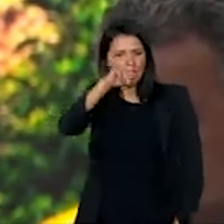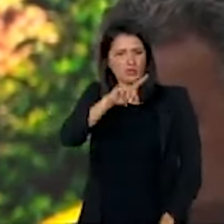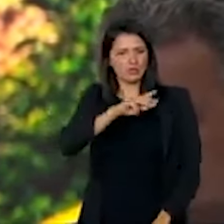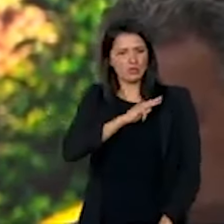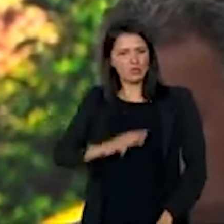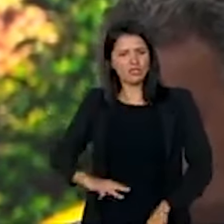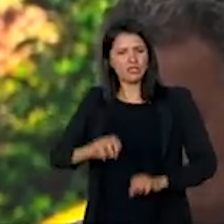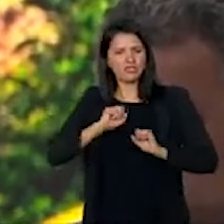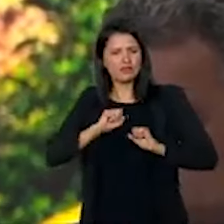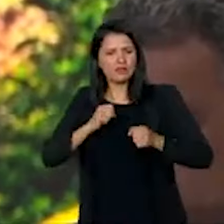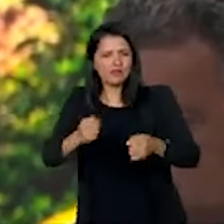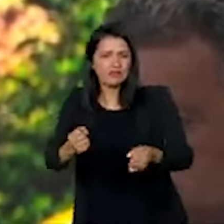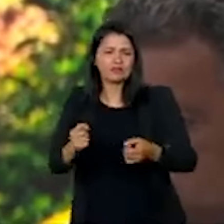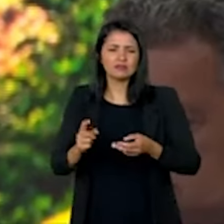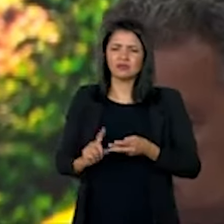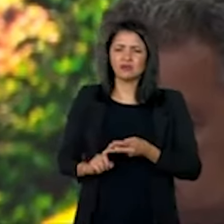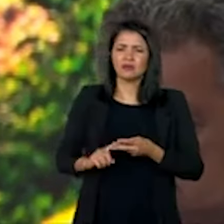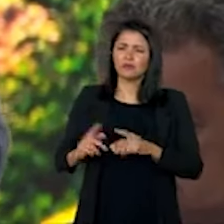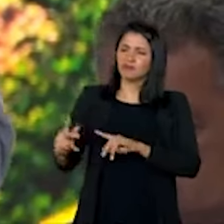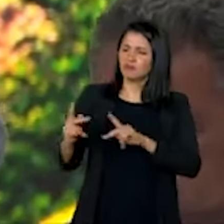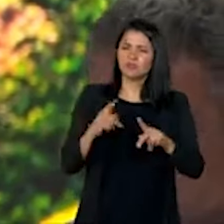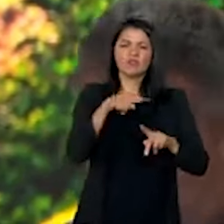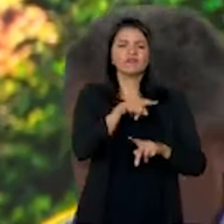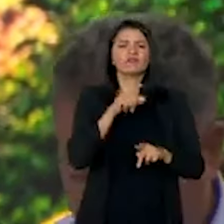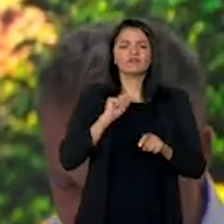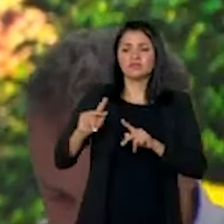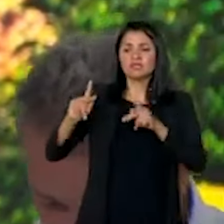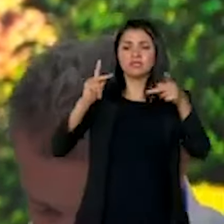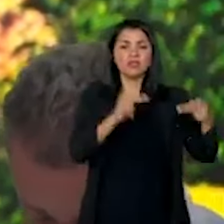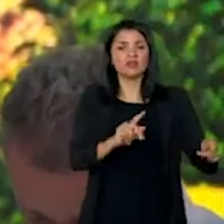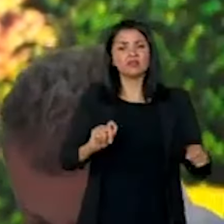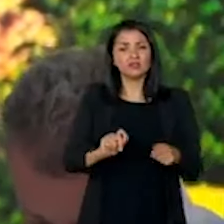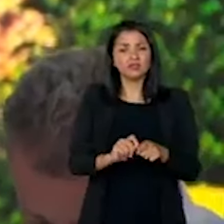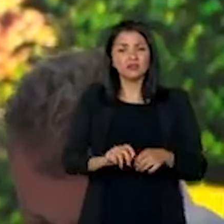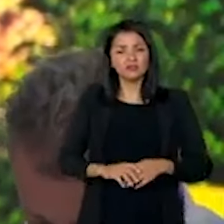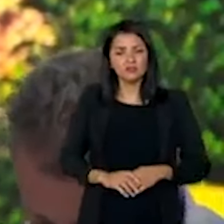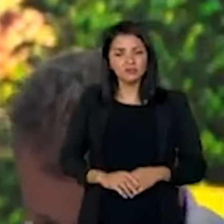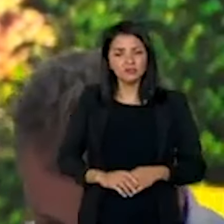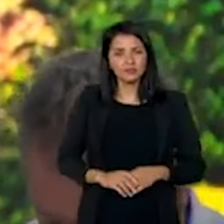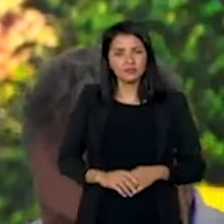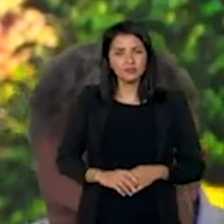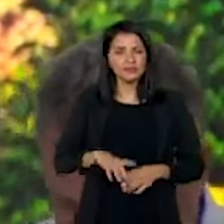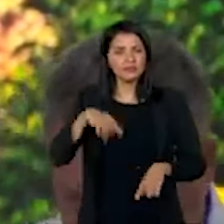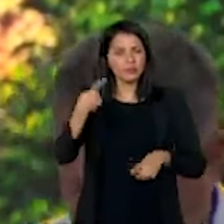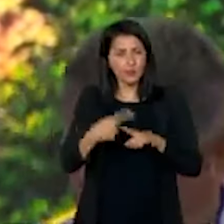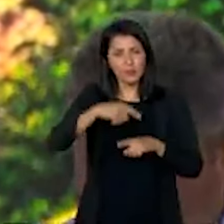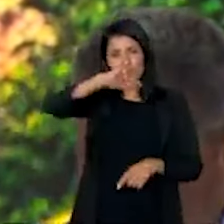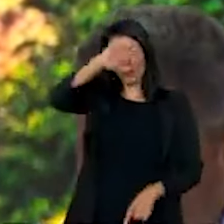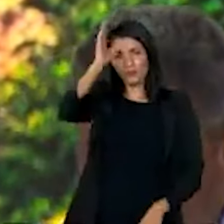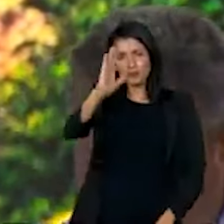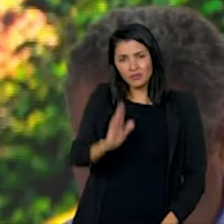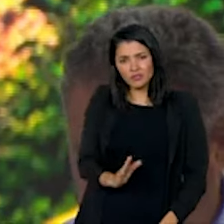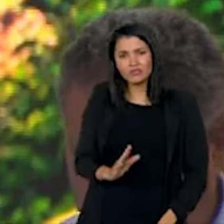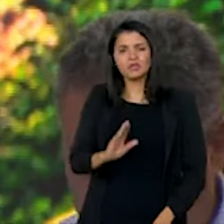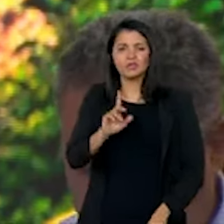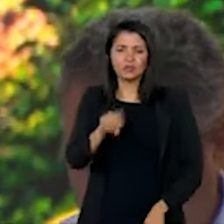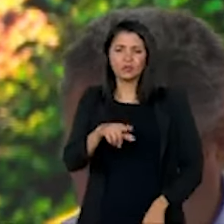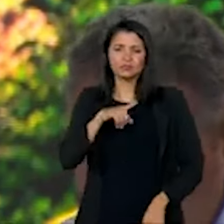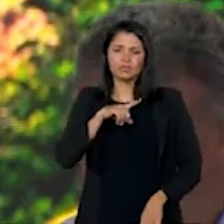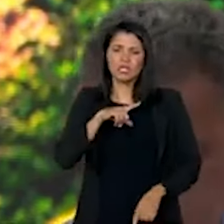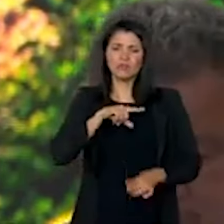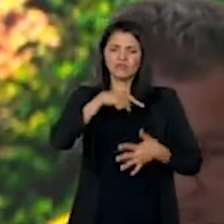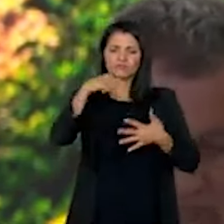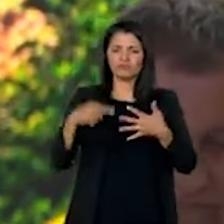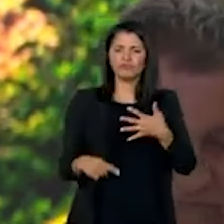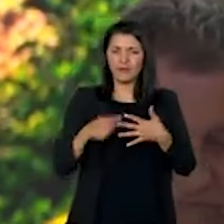ministro da Defesa, para que a gente pudesse fazer a visita? É porque o Brasil tem um